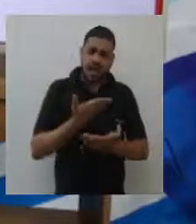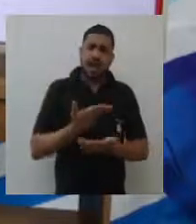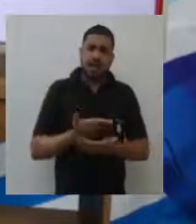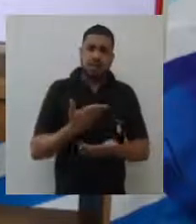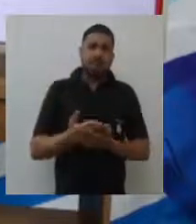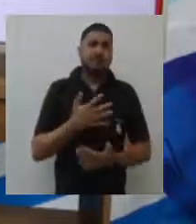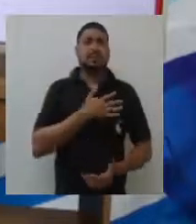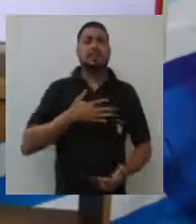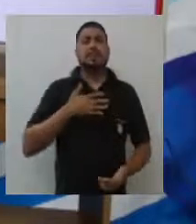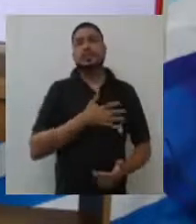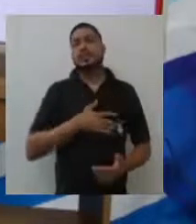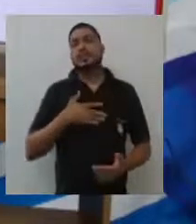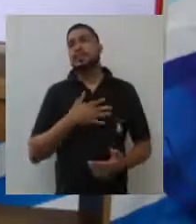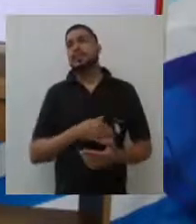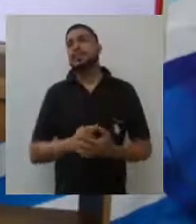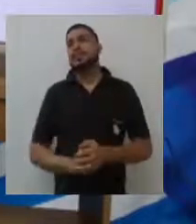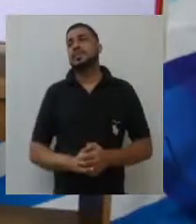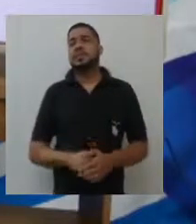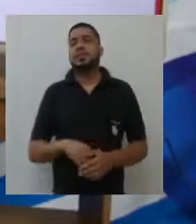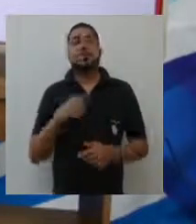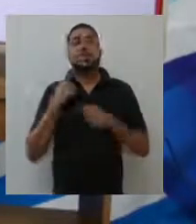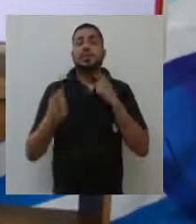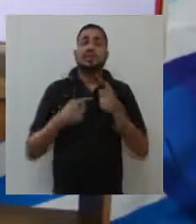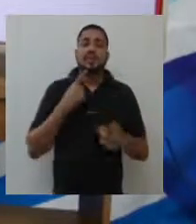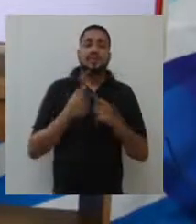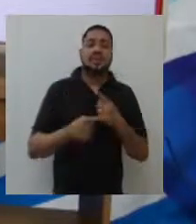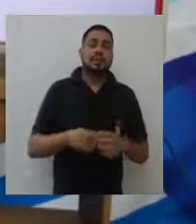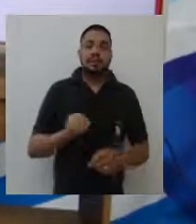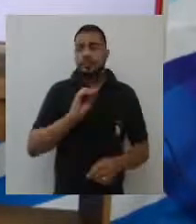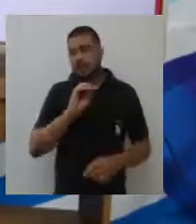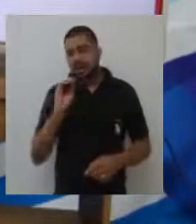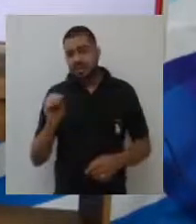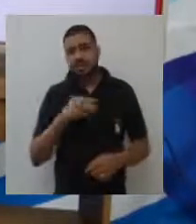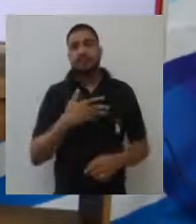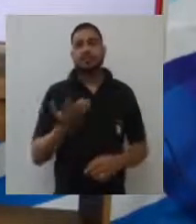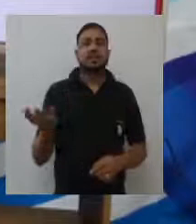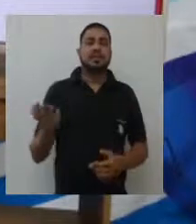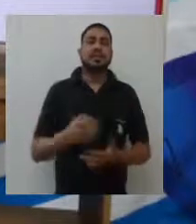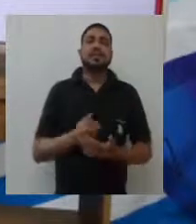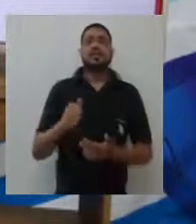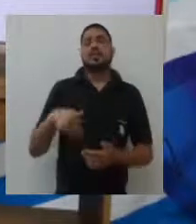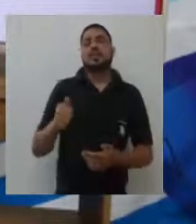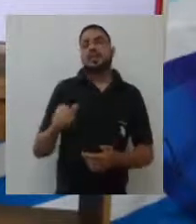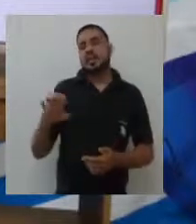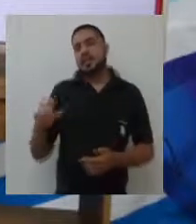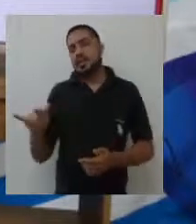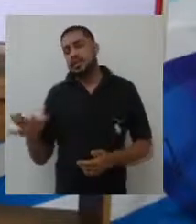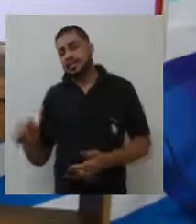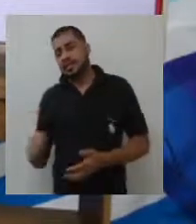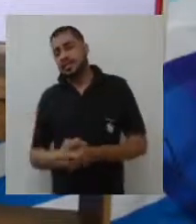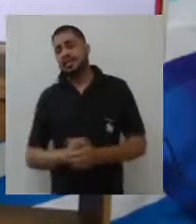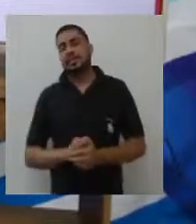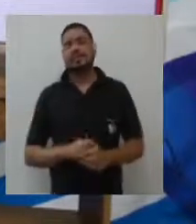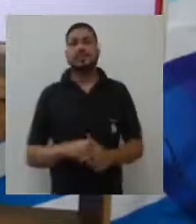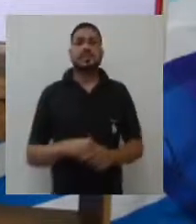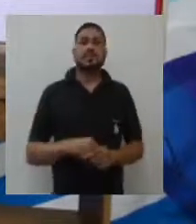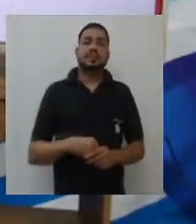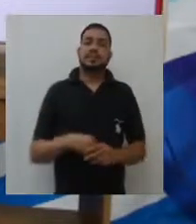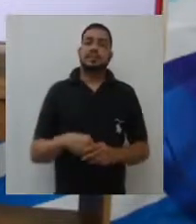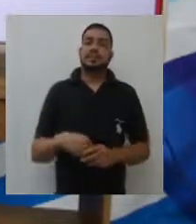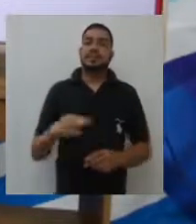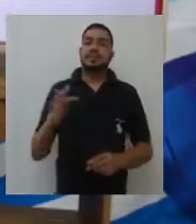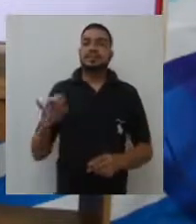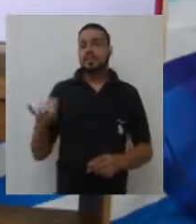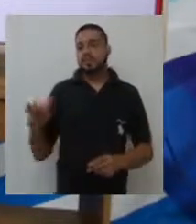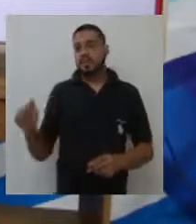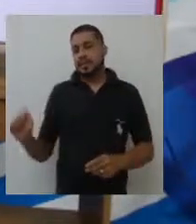maior prazer. Próximo questionamento, próxima dúvida. Beijo pra todos vocês aí. Ana Clara, Stephanie, tá? Tessia.